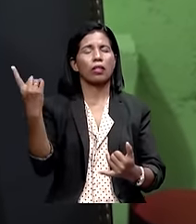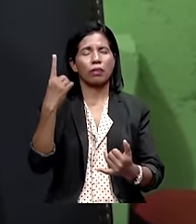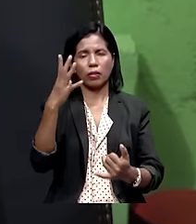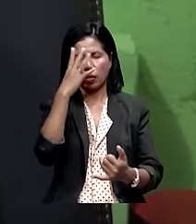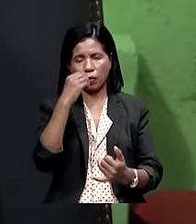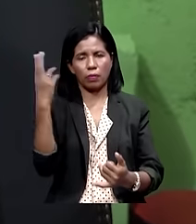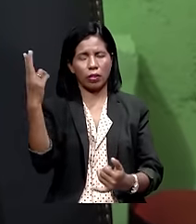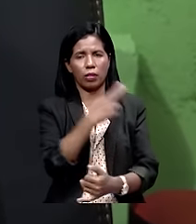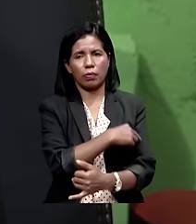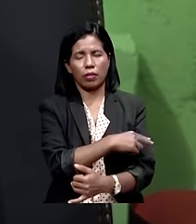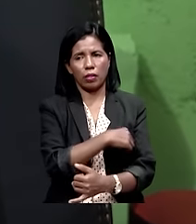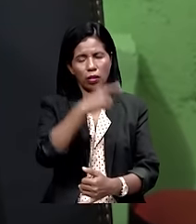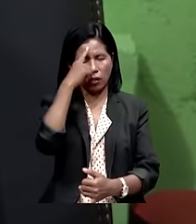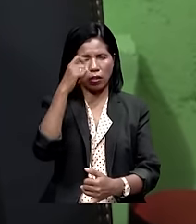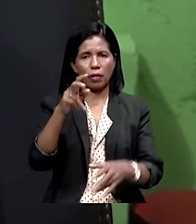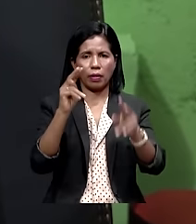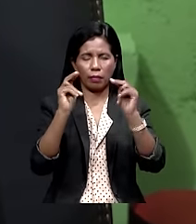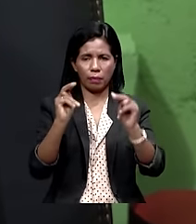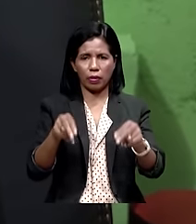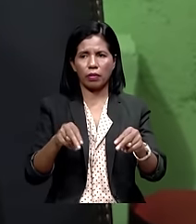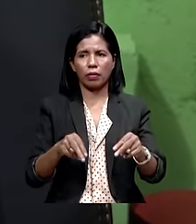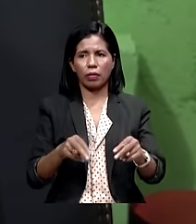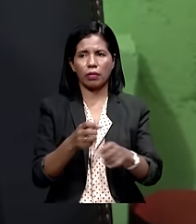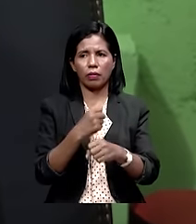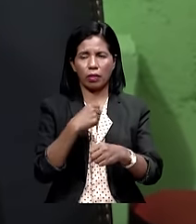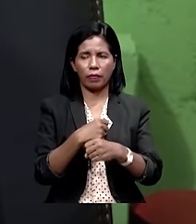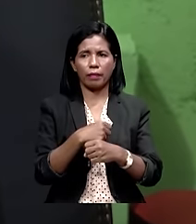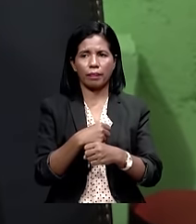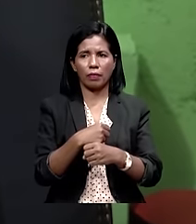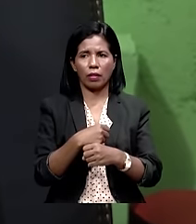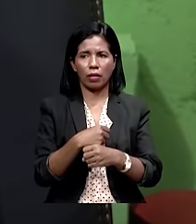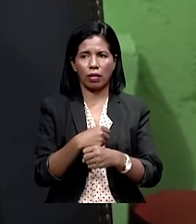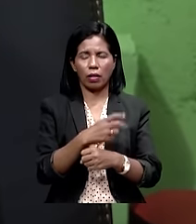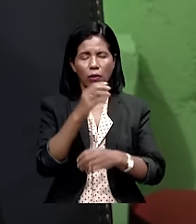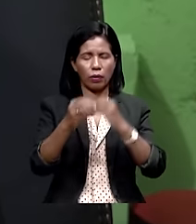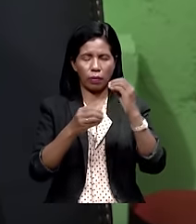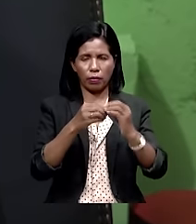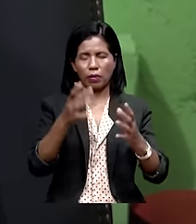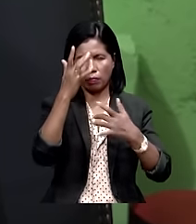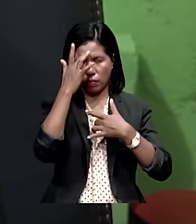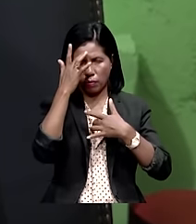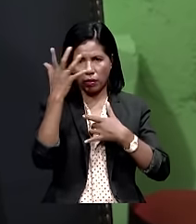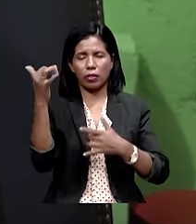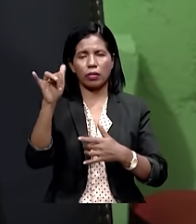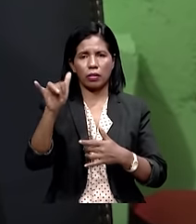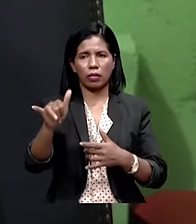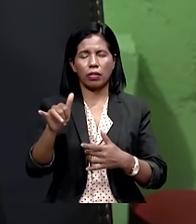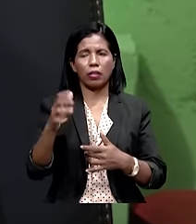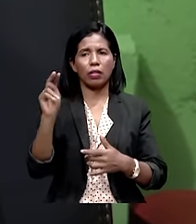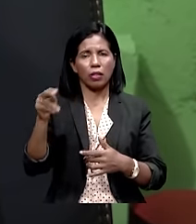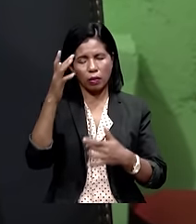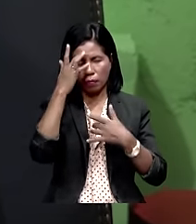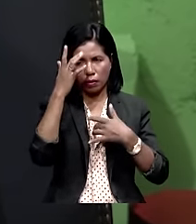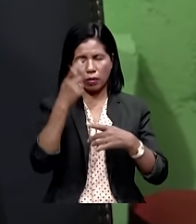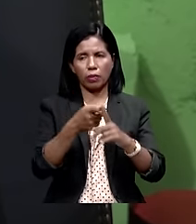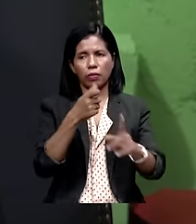FAP tamba precisa ato halo examinação ruma ia